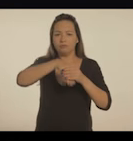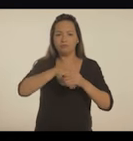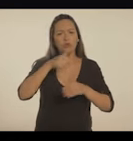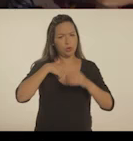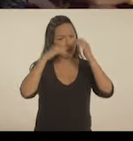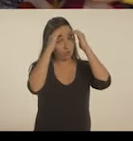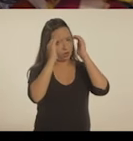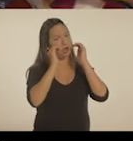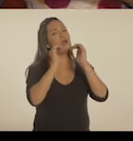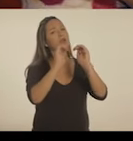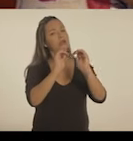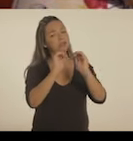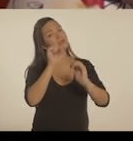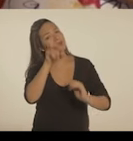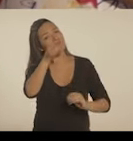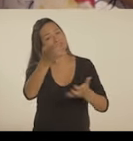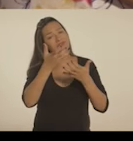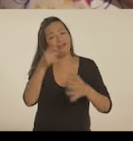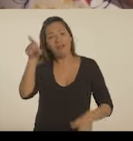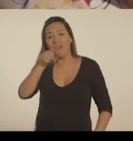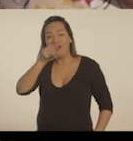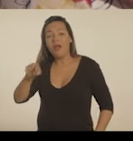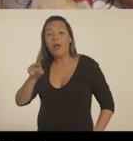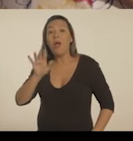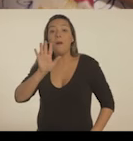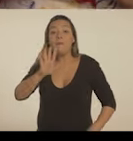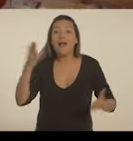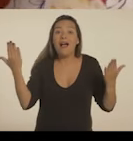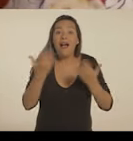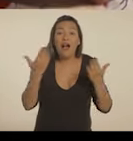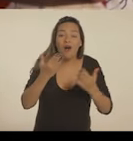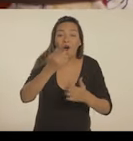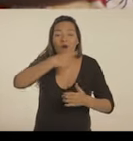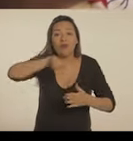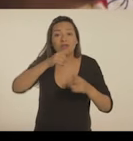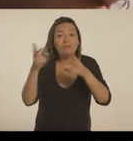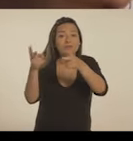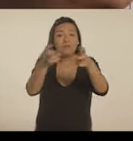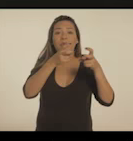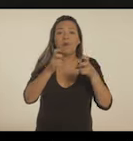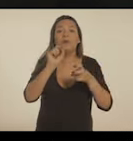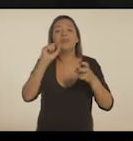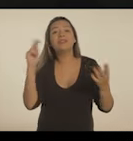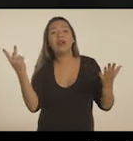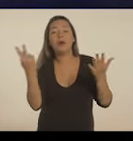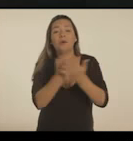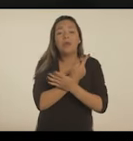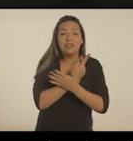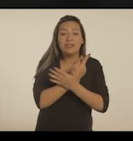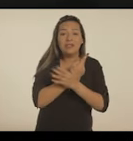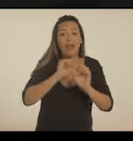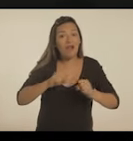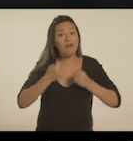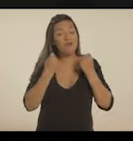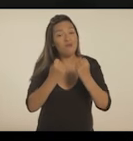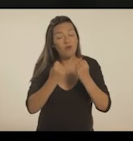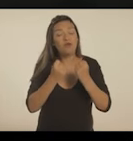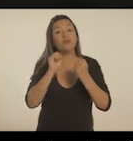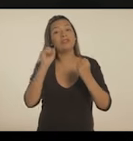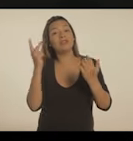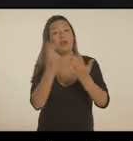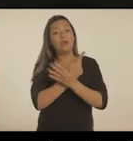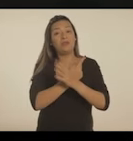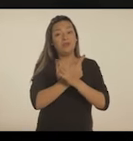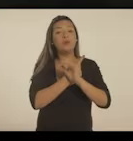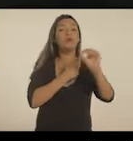turno. Por mais que eu respeite essa opção, diante do que a gente está vivendo, diante das forças que existem do lado de lá, diante